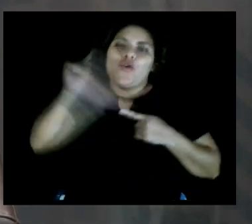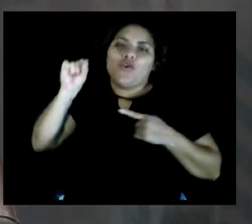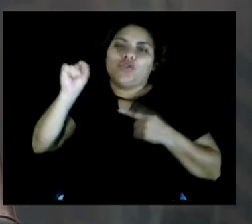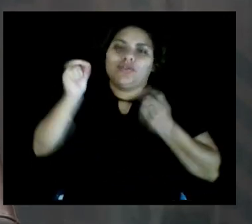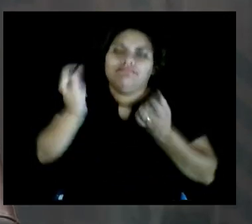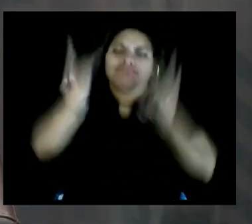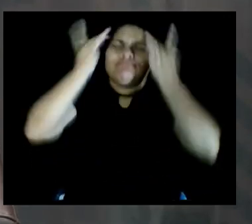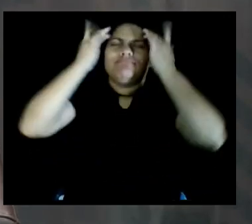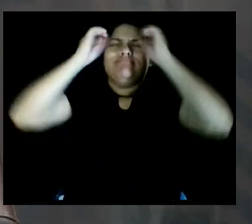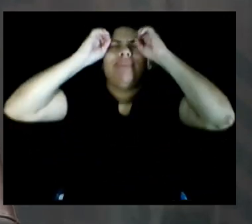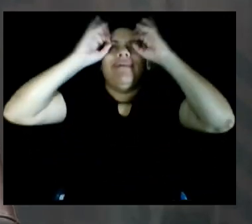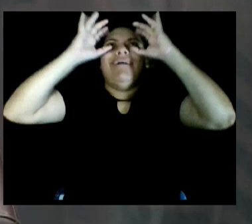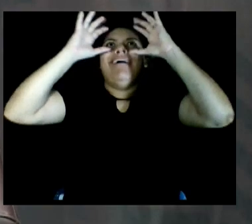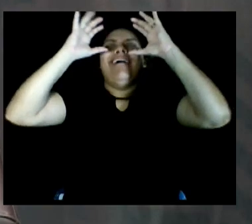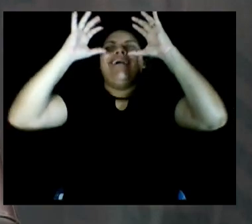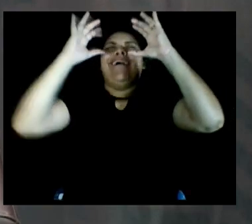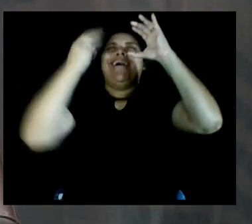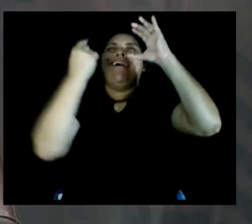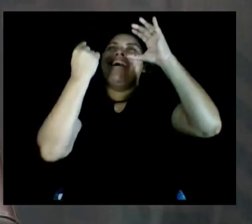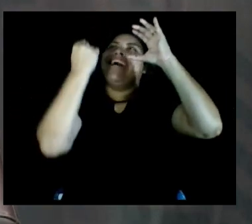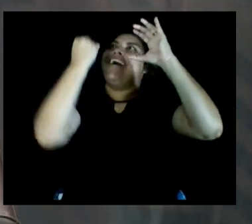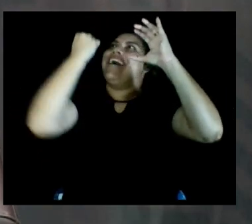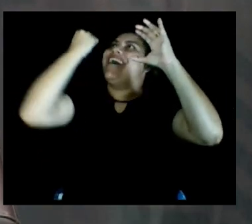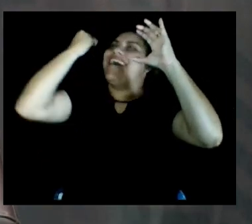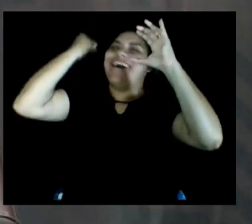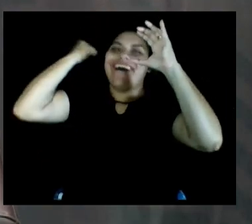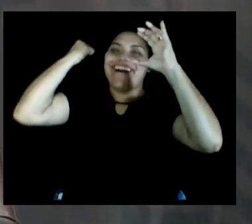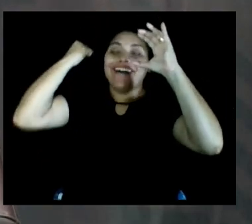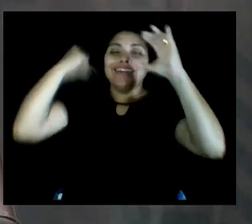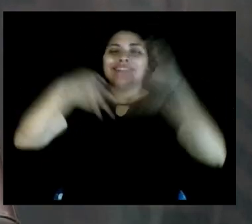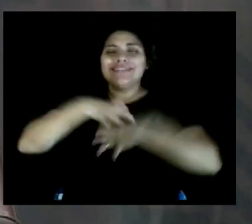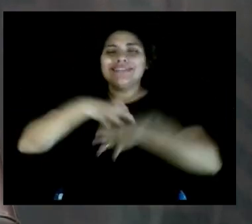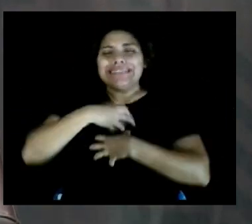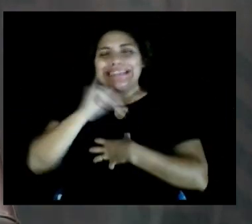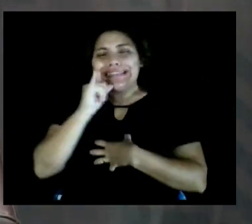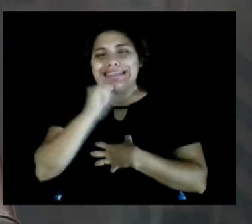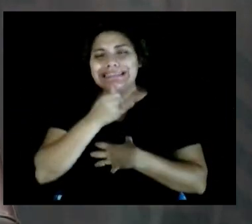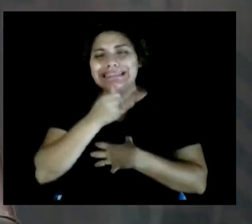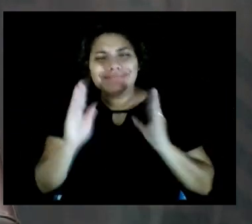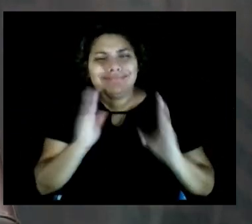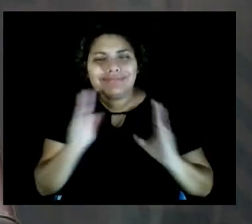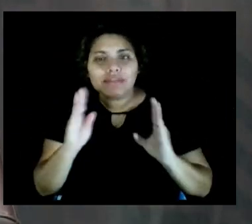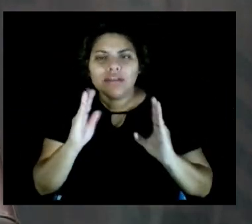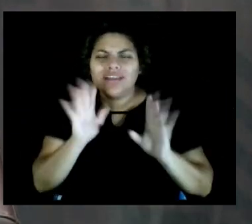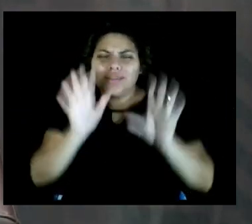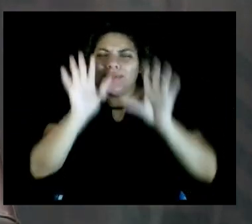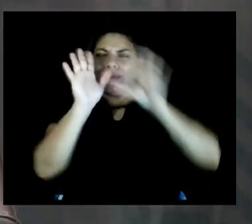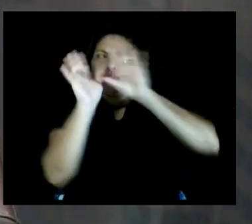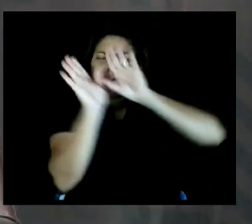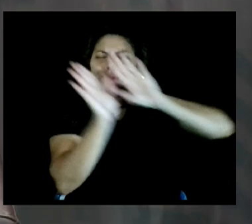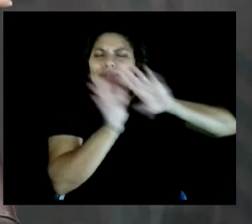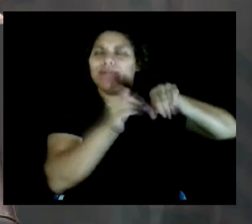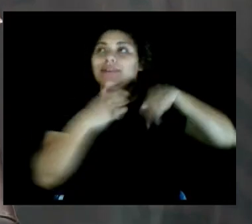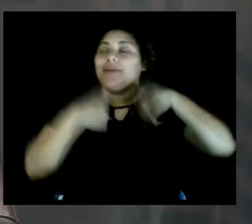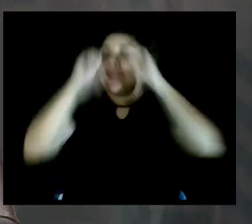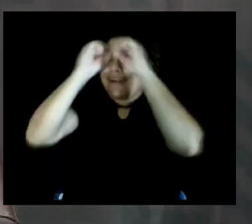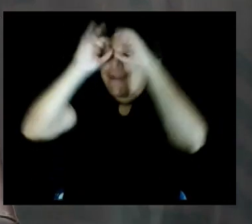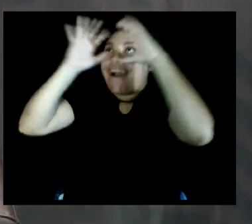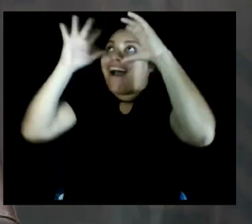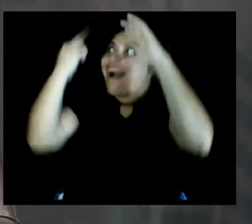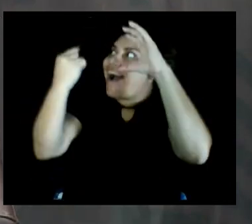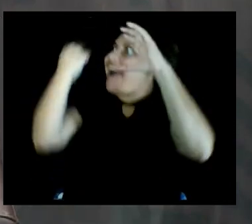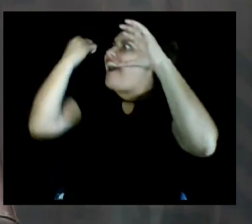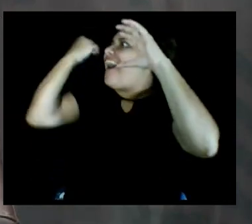escutar uma música, como a Priscila falou, ver um filme, traz a emoção mais alegre, eu fujo momentaneamente